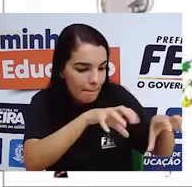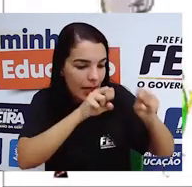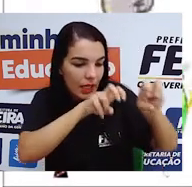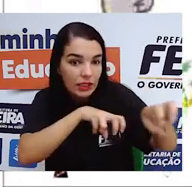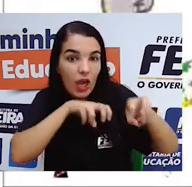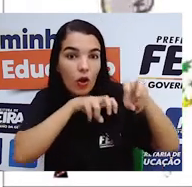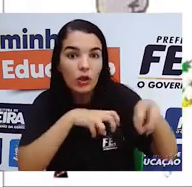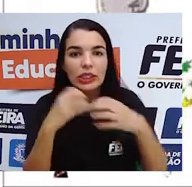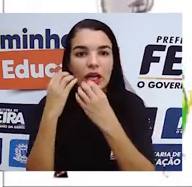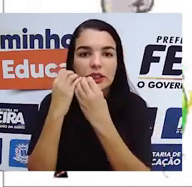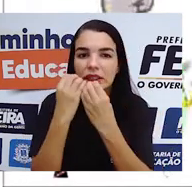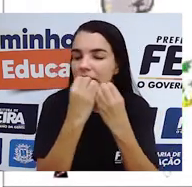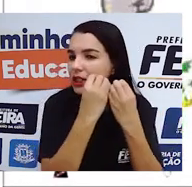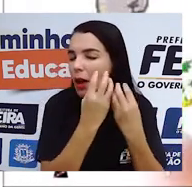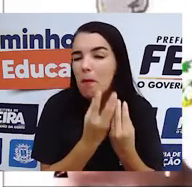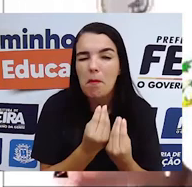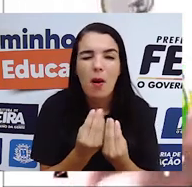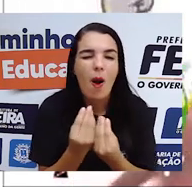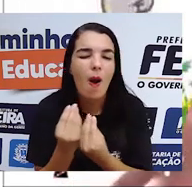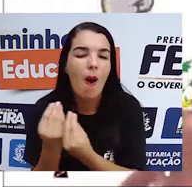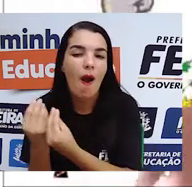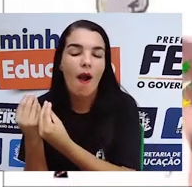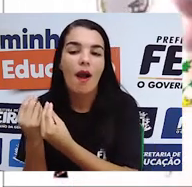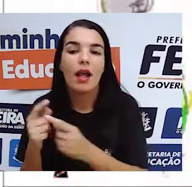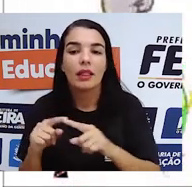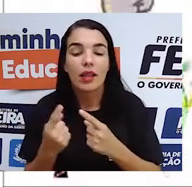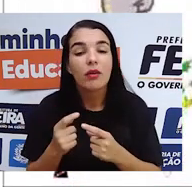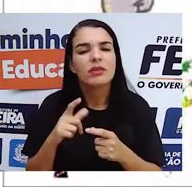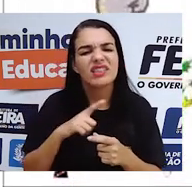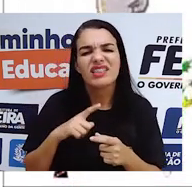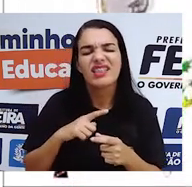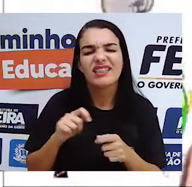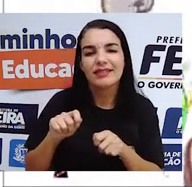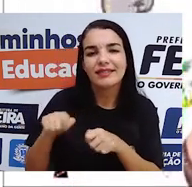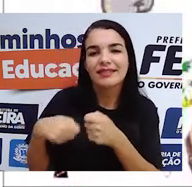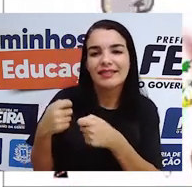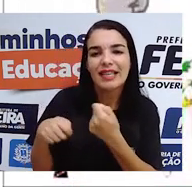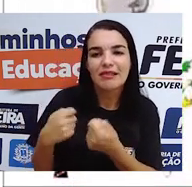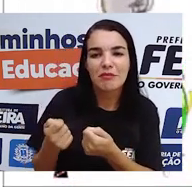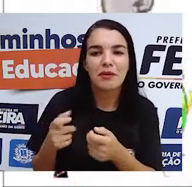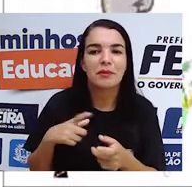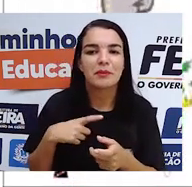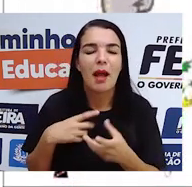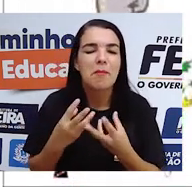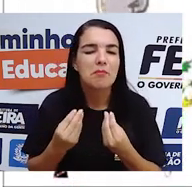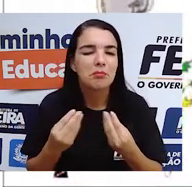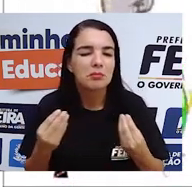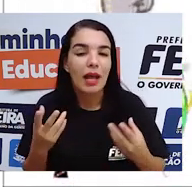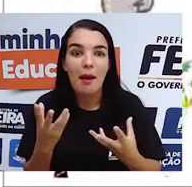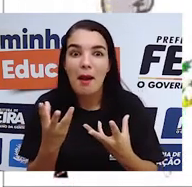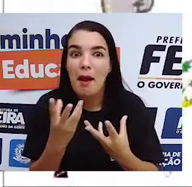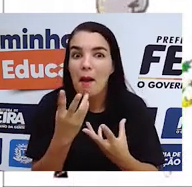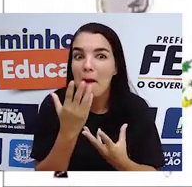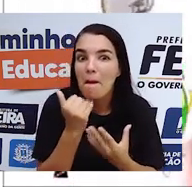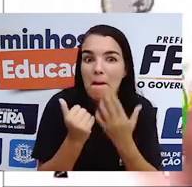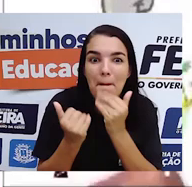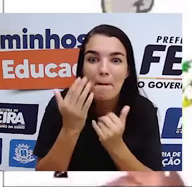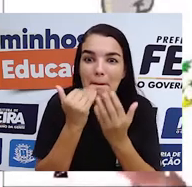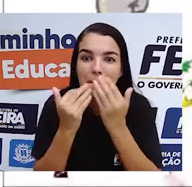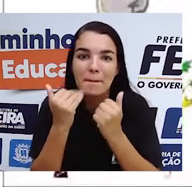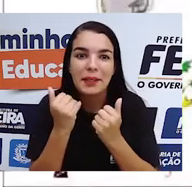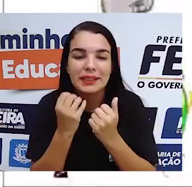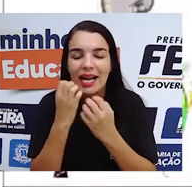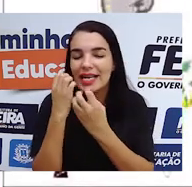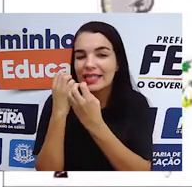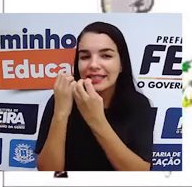nós estamos vivendo é o período em que se colhe o milho. Por isso que nós temos tantas comidas feitas a partir